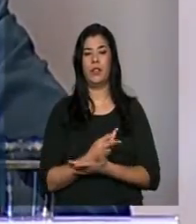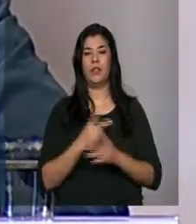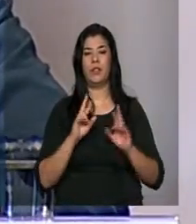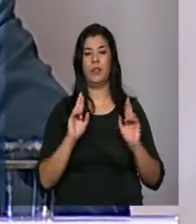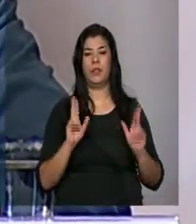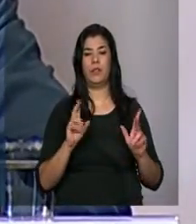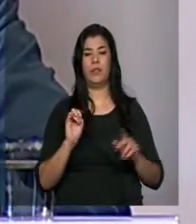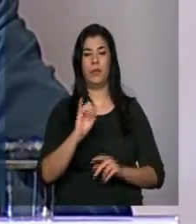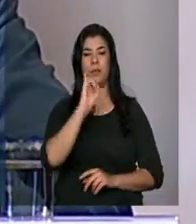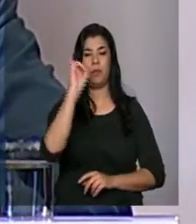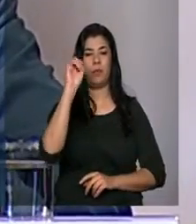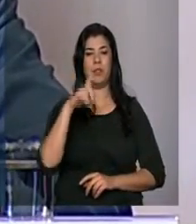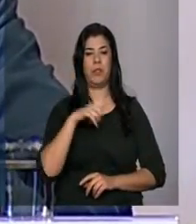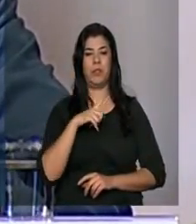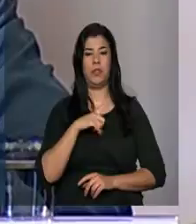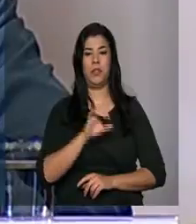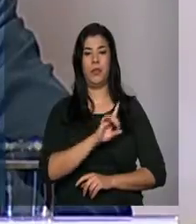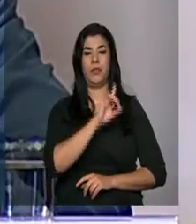esse dia aqui.